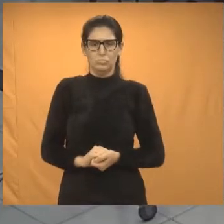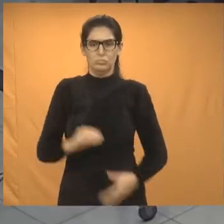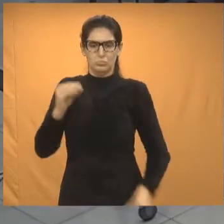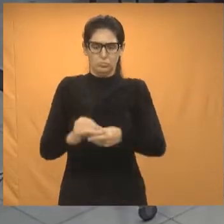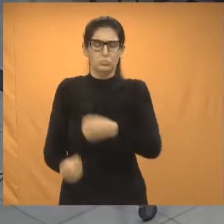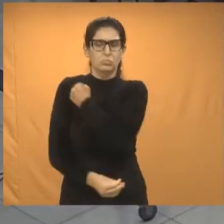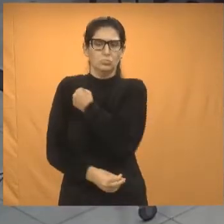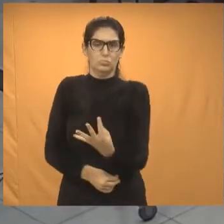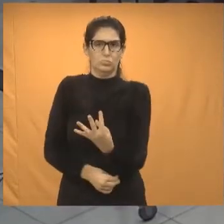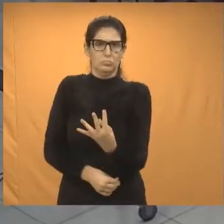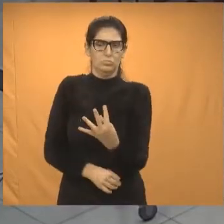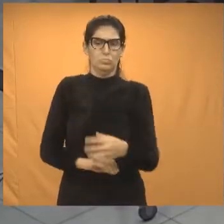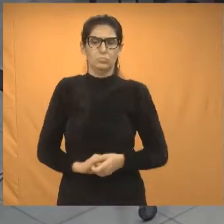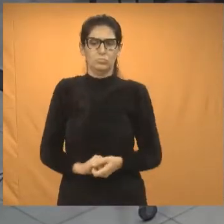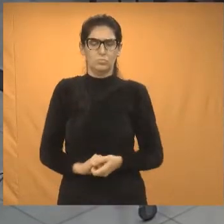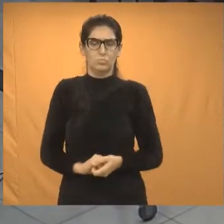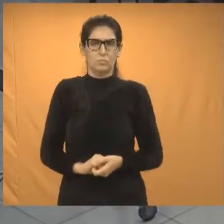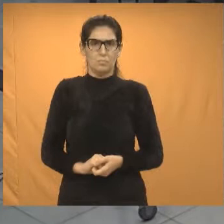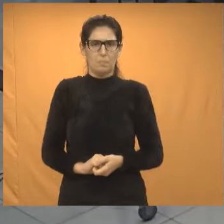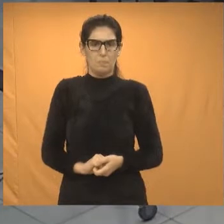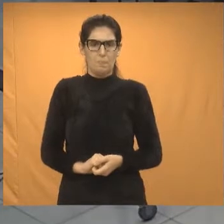Emenda número 4. 3.